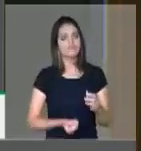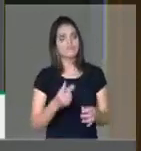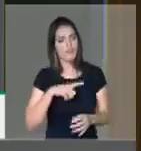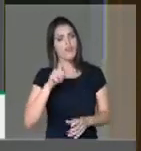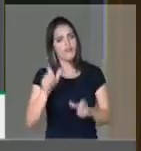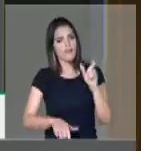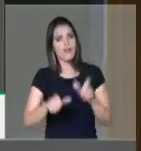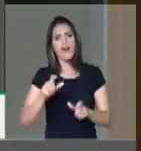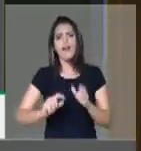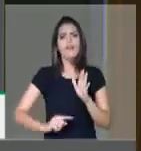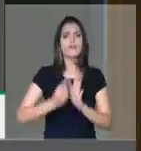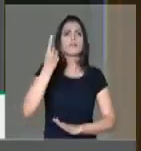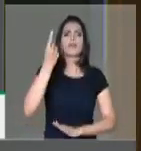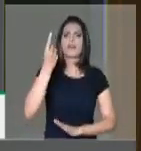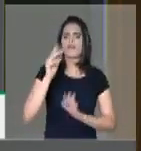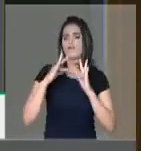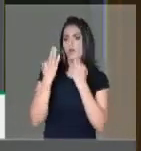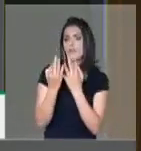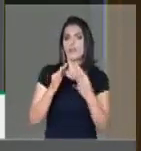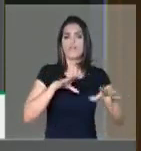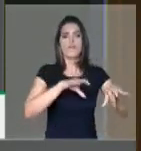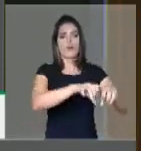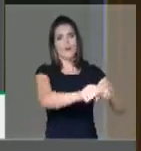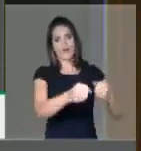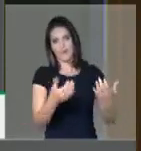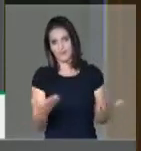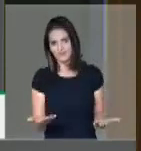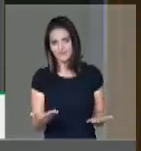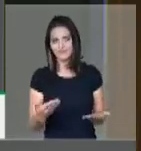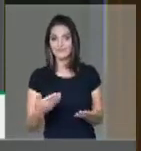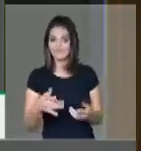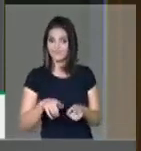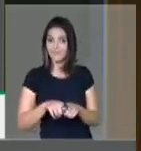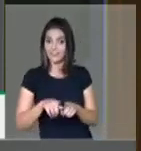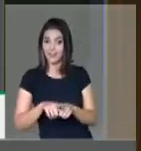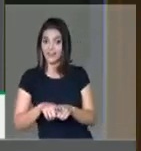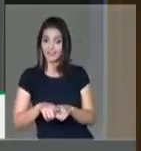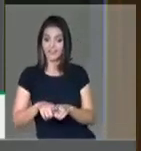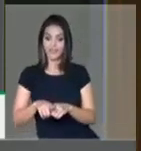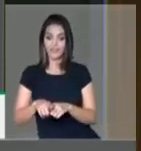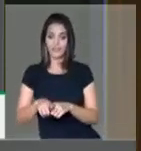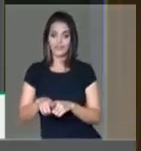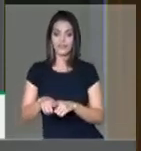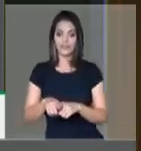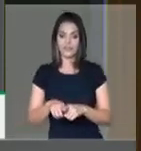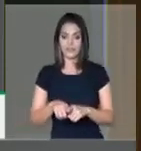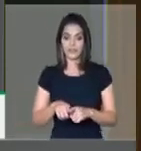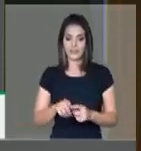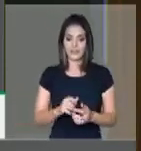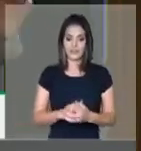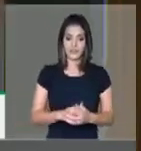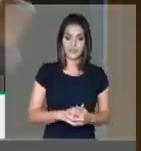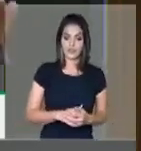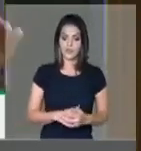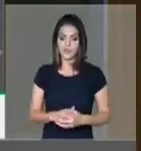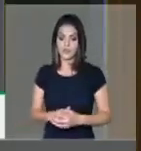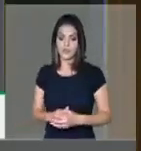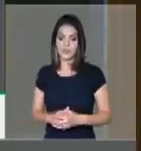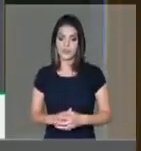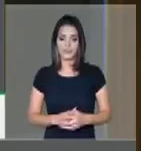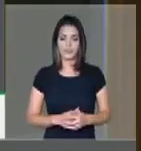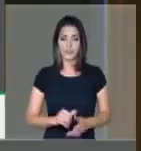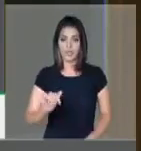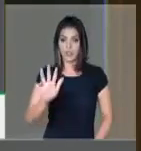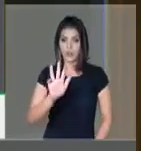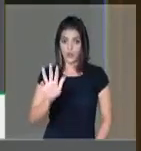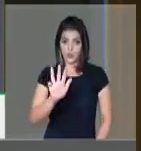de estudantes universitários no Brasil. Ao mesmo tempo, senhoras e senhores, quando Lula iniciou o